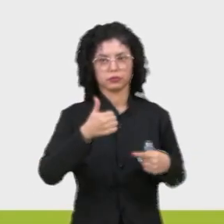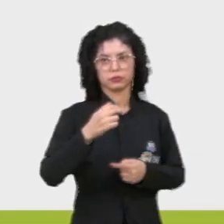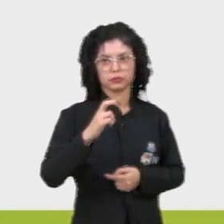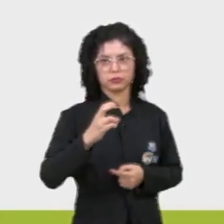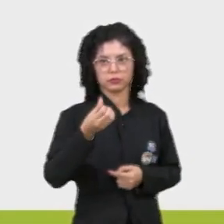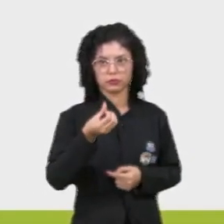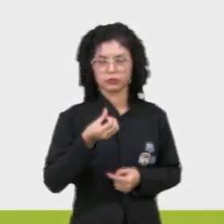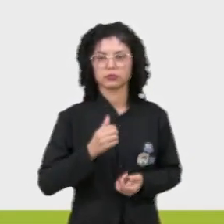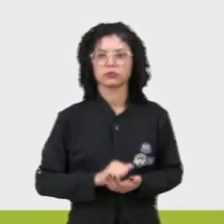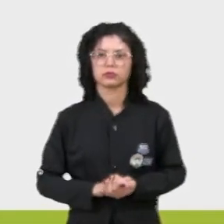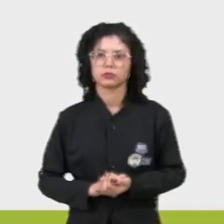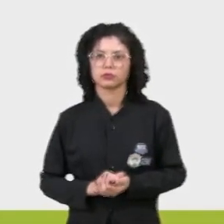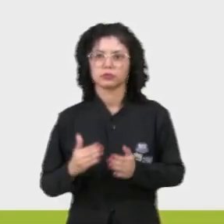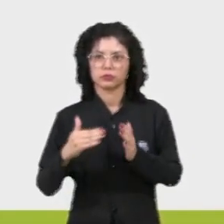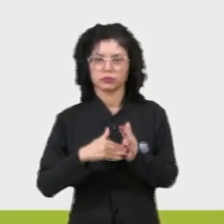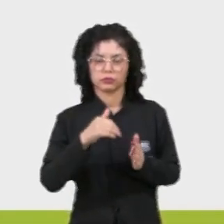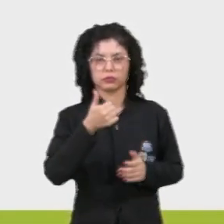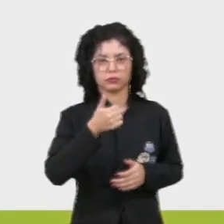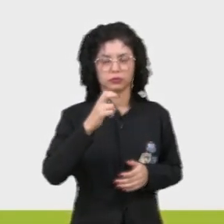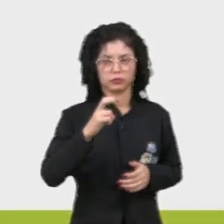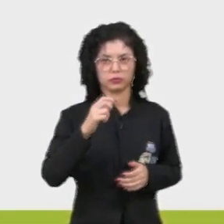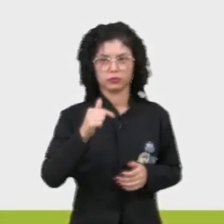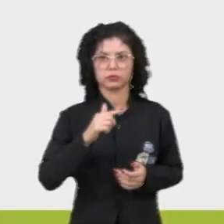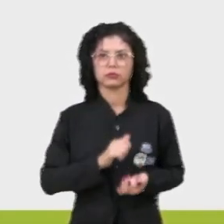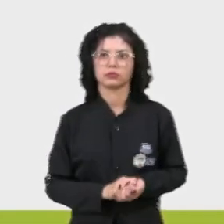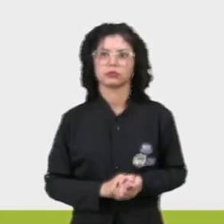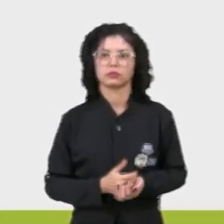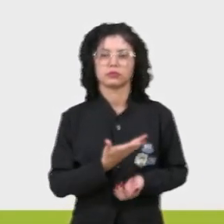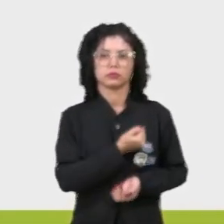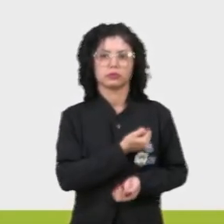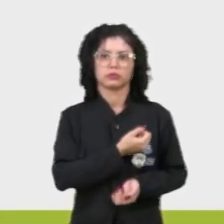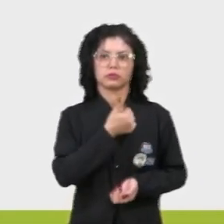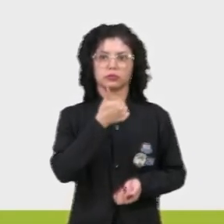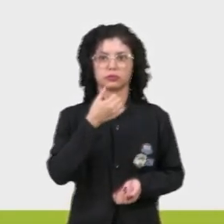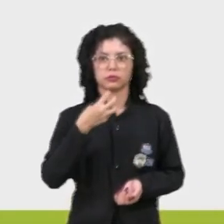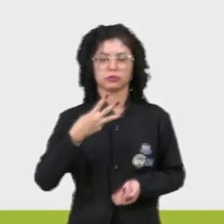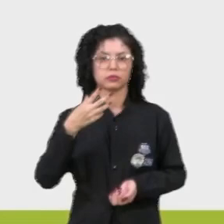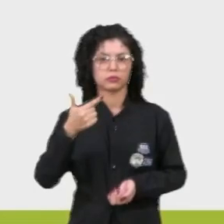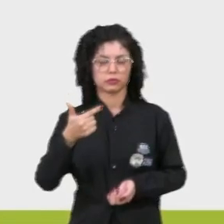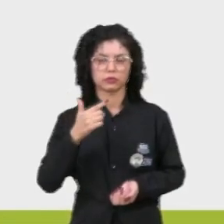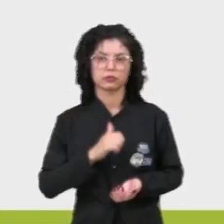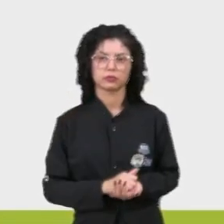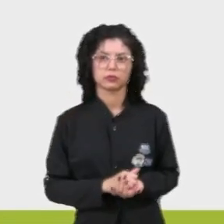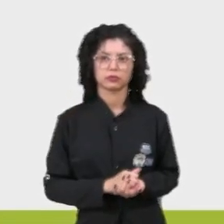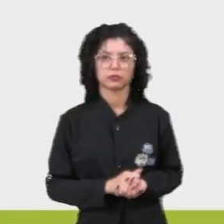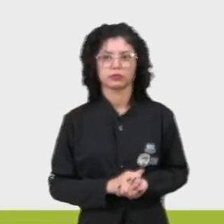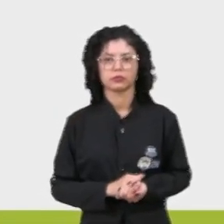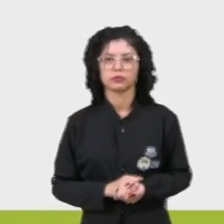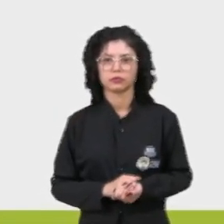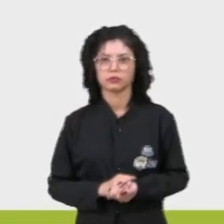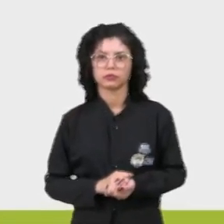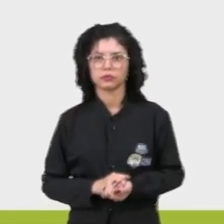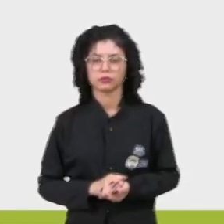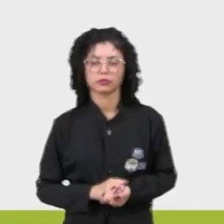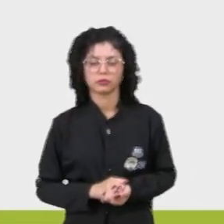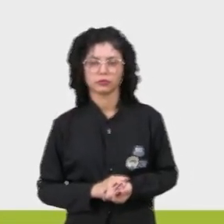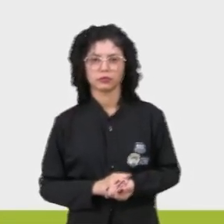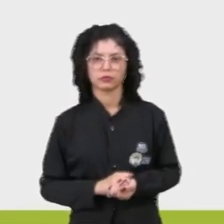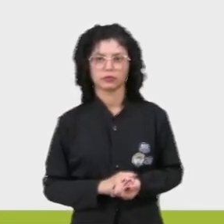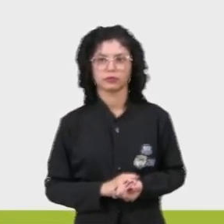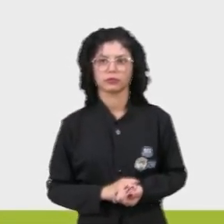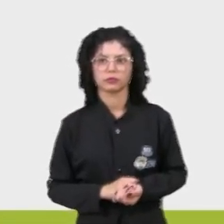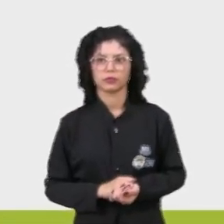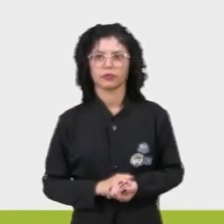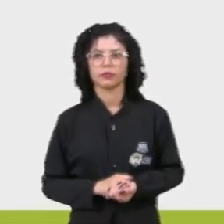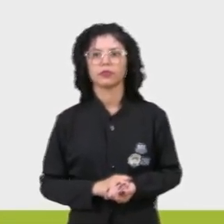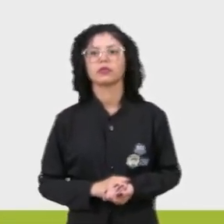casa, onde quer que você esteja. Temos a questão 132, que está nas páginas 156 e